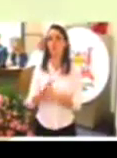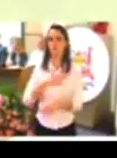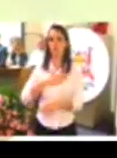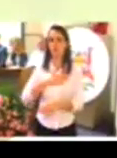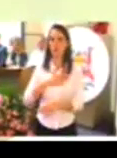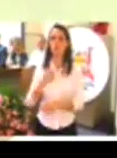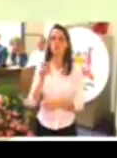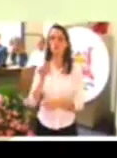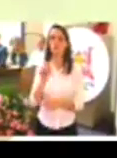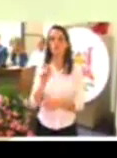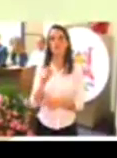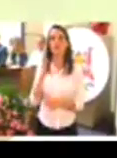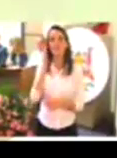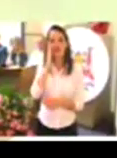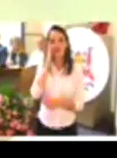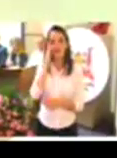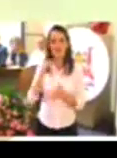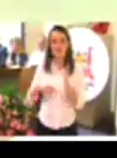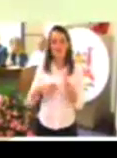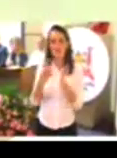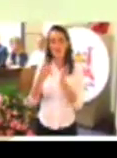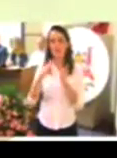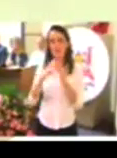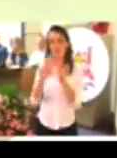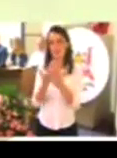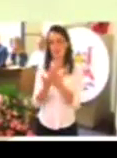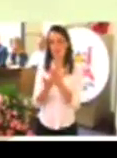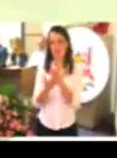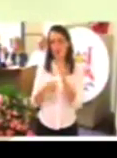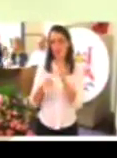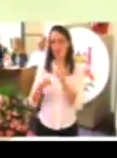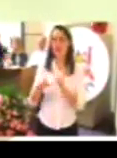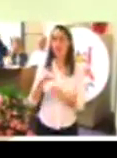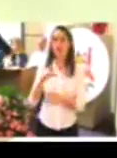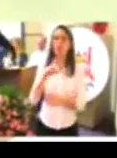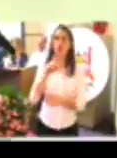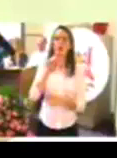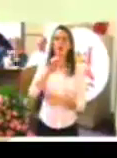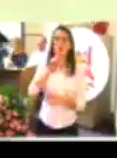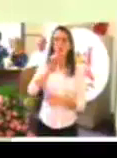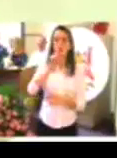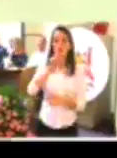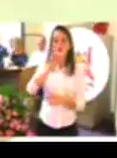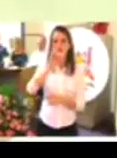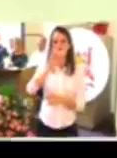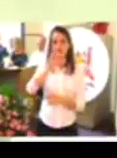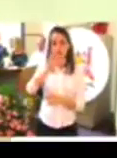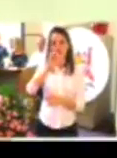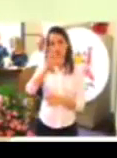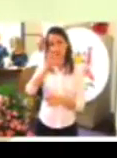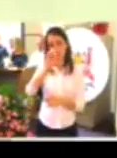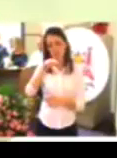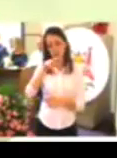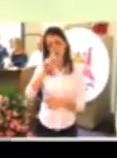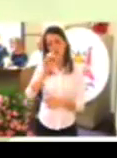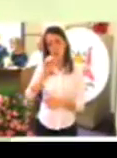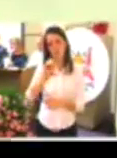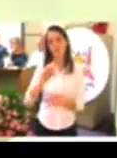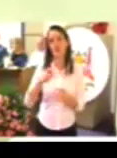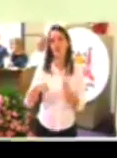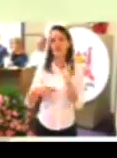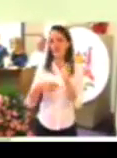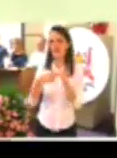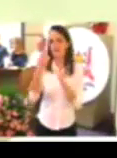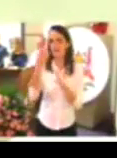grata satisfação de saber que a Escola do Legislativo, o deputado Lício Mauro Silveira, é